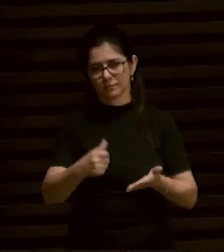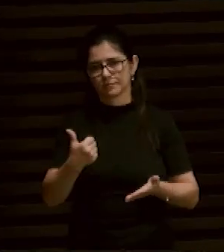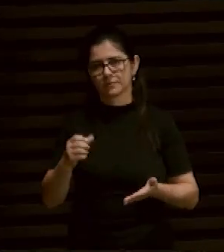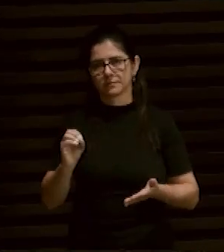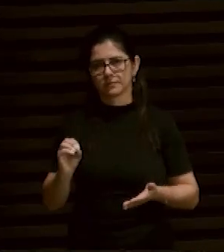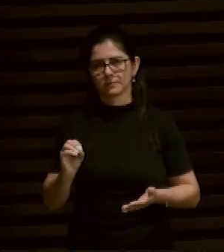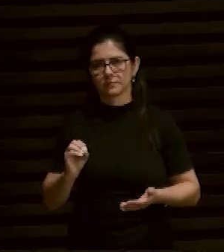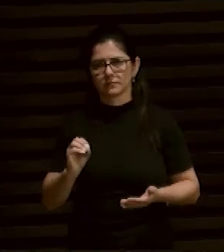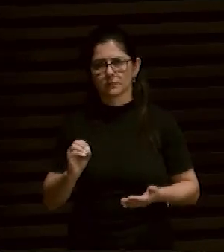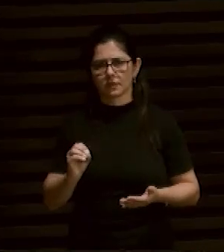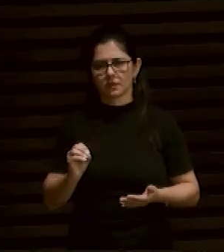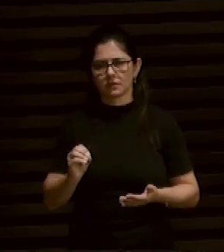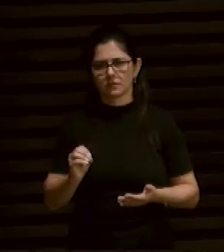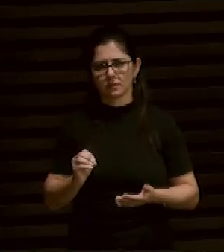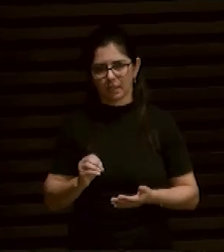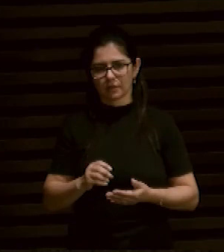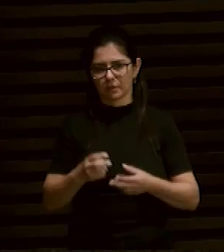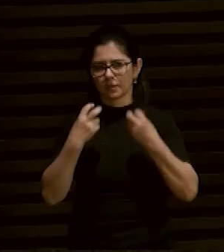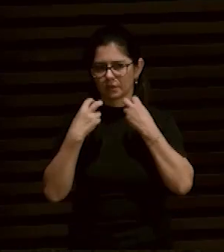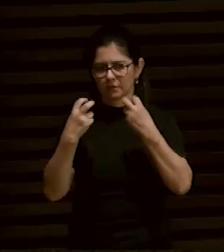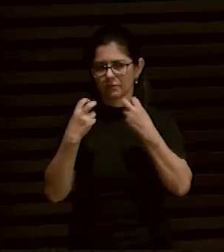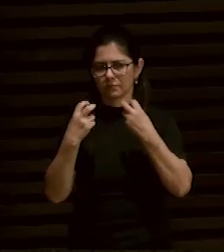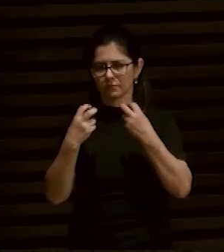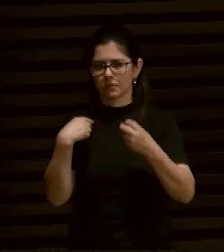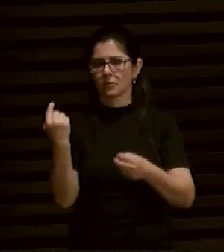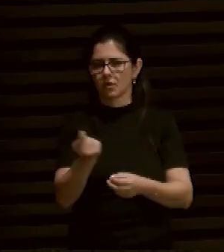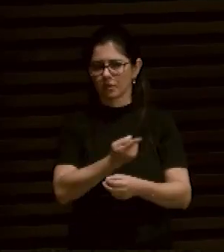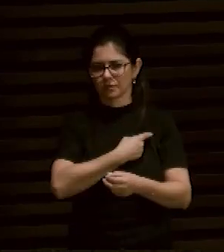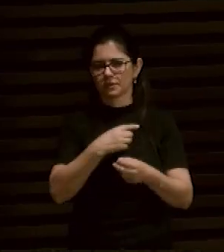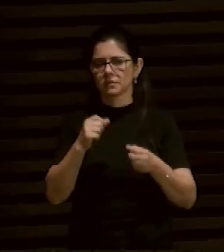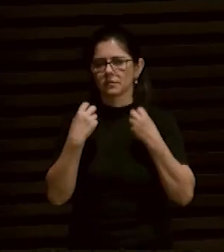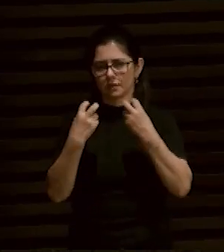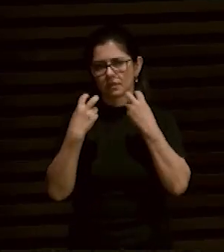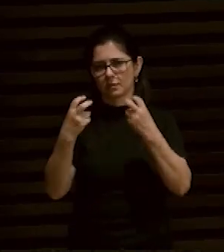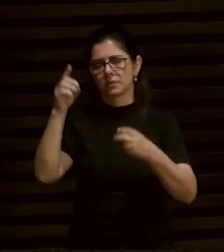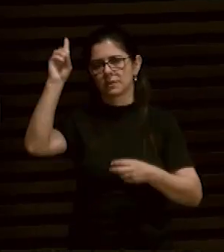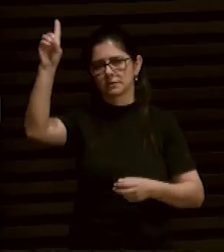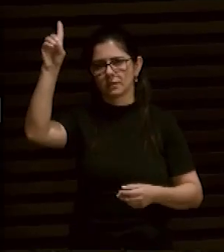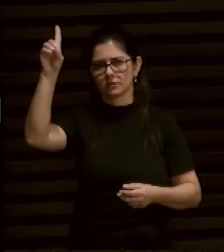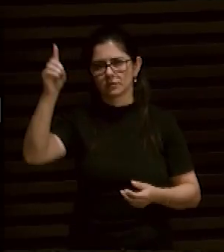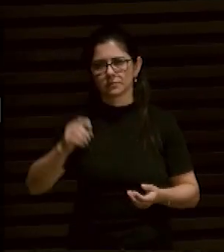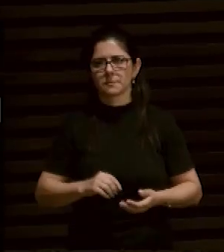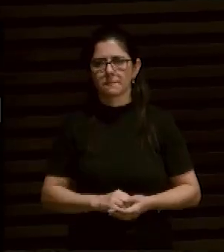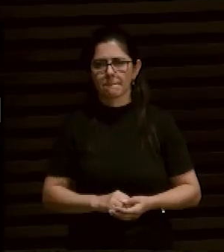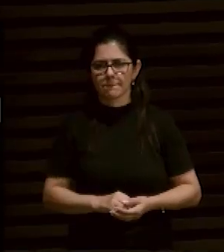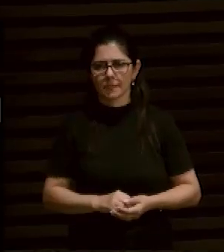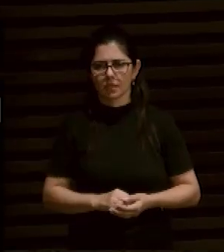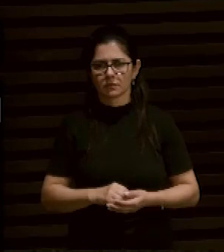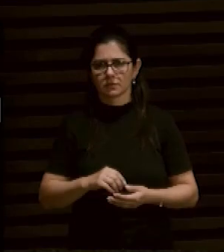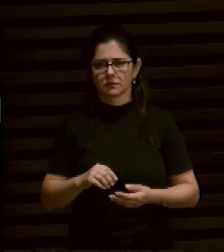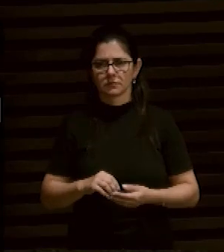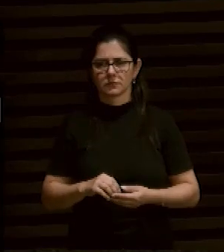Deus, porque eles clamaram a Deus. E o texto vai falar assim no verso 10: viu Deus o